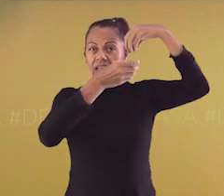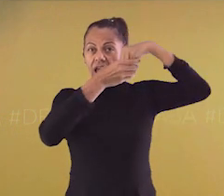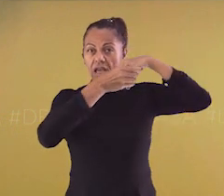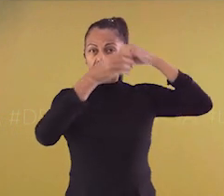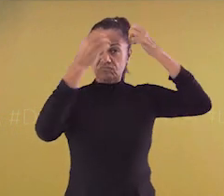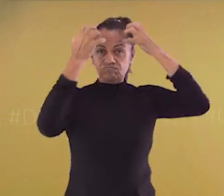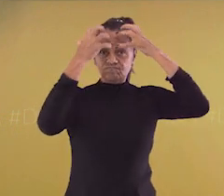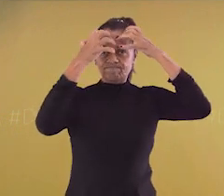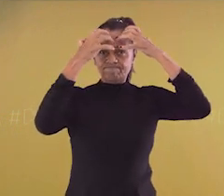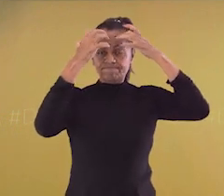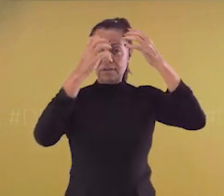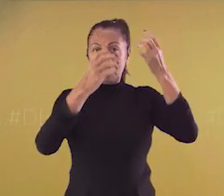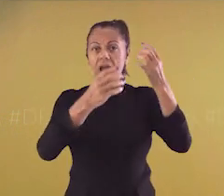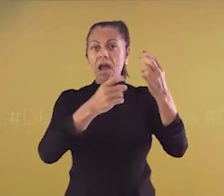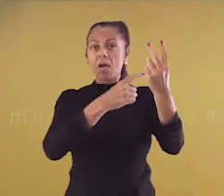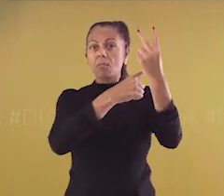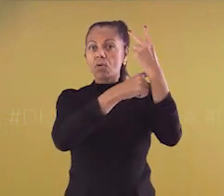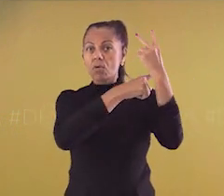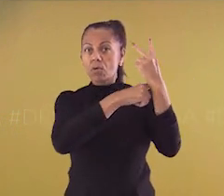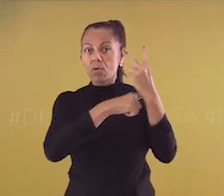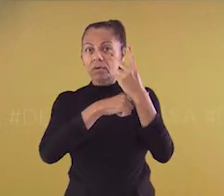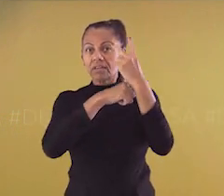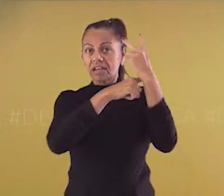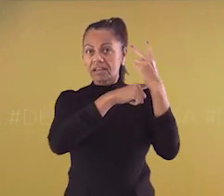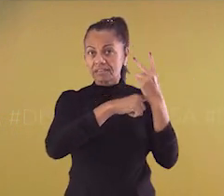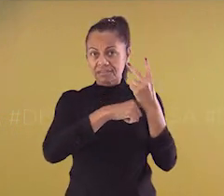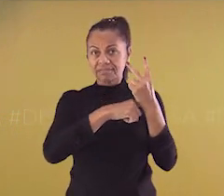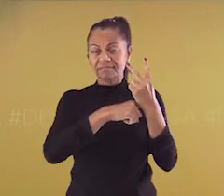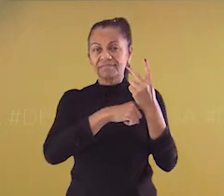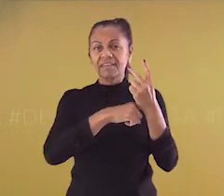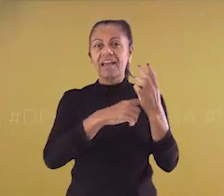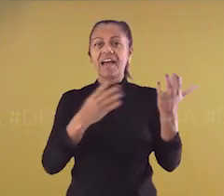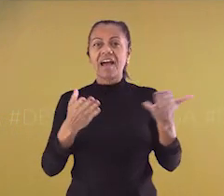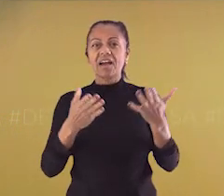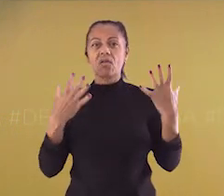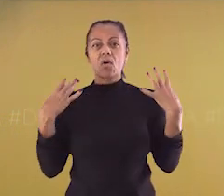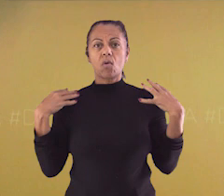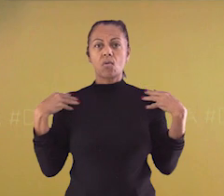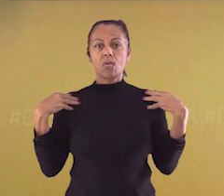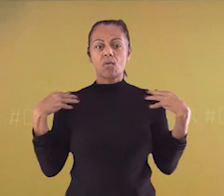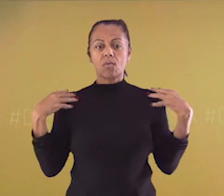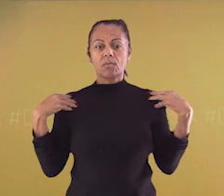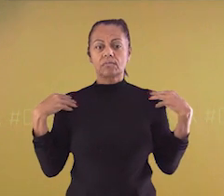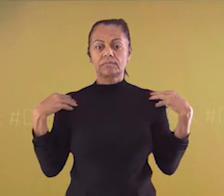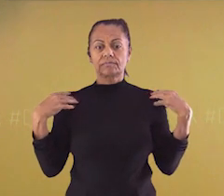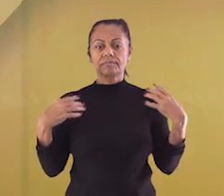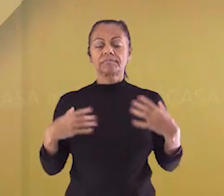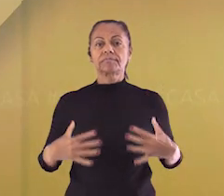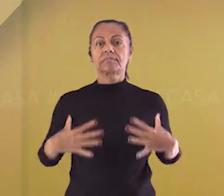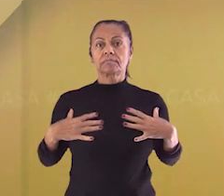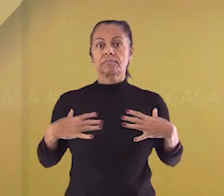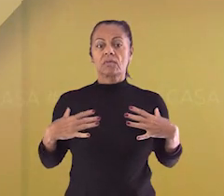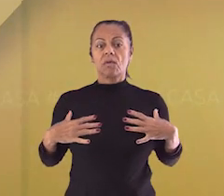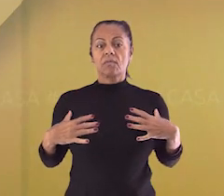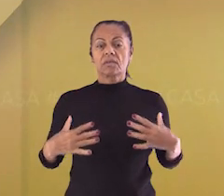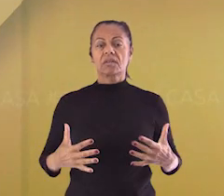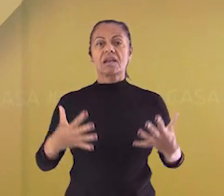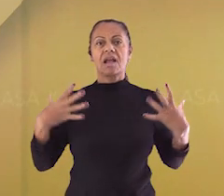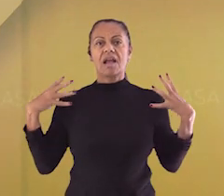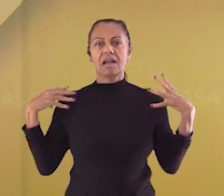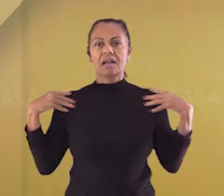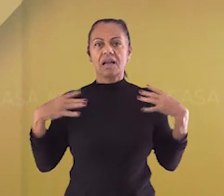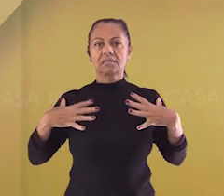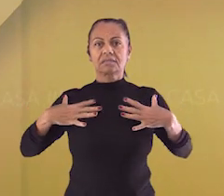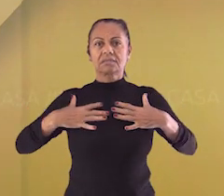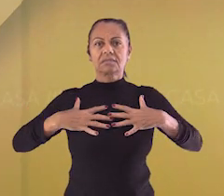proteger o encéfalo. Agora que vimos como é a nossa cabeça, vamos ver o restante do nosso corpo. Ele é composto